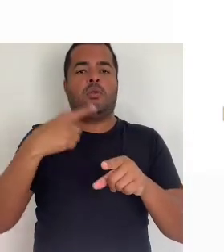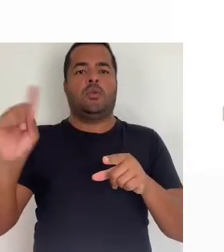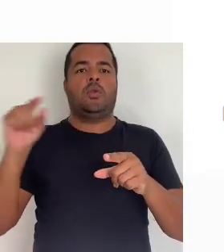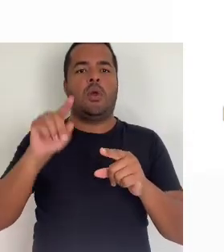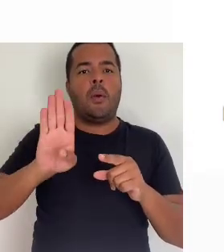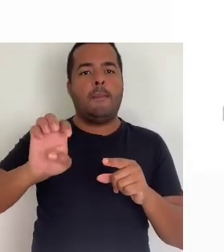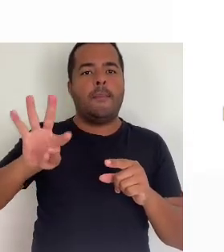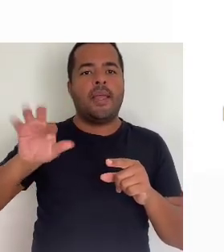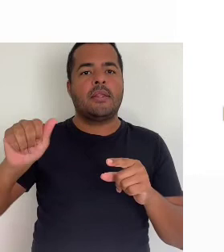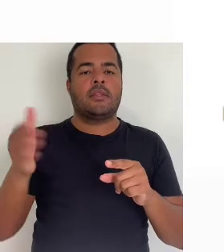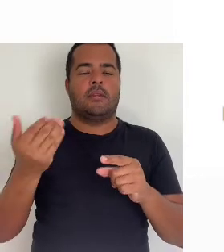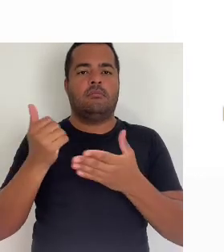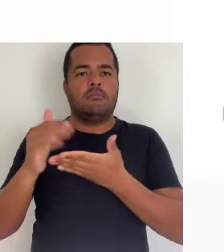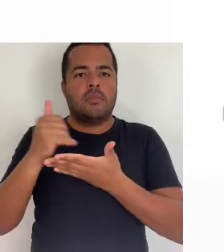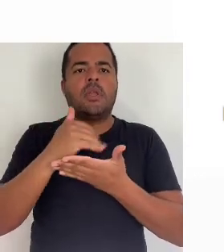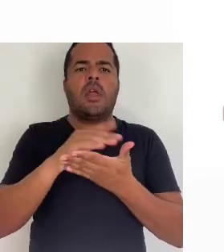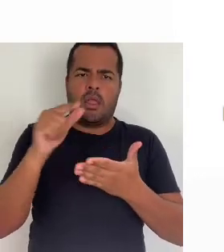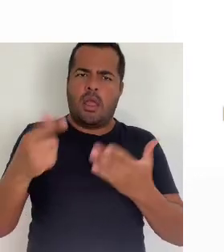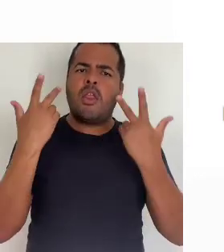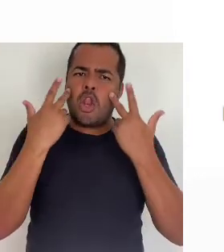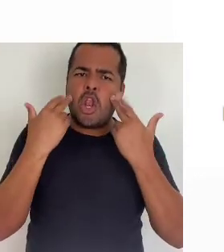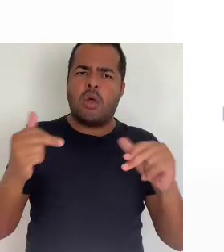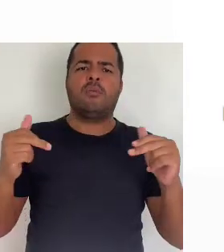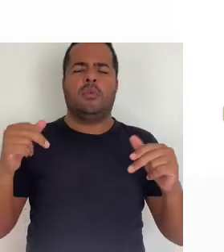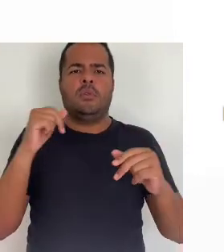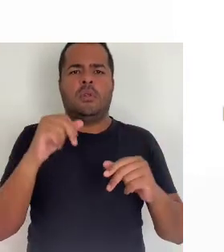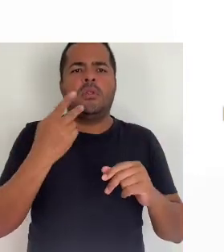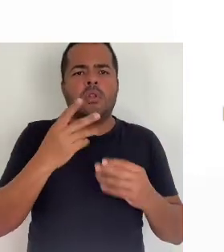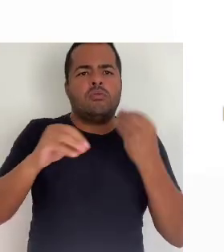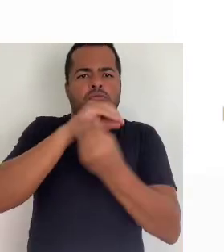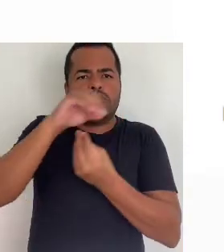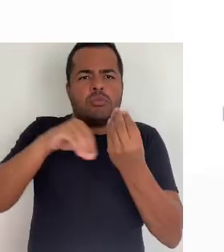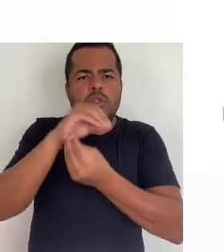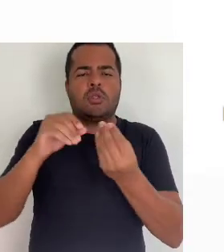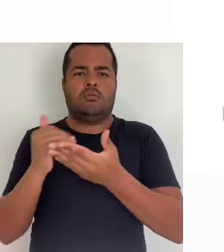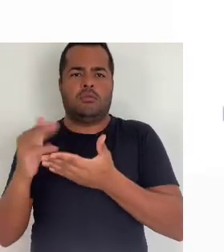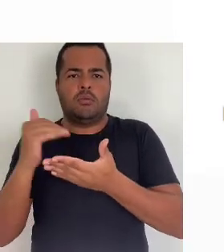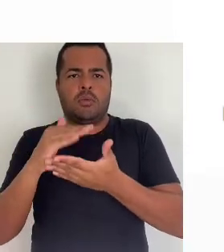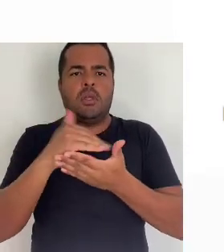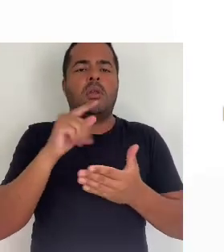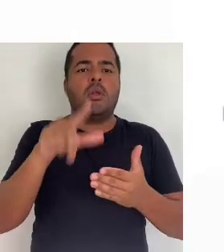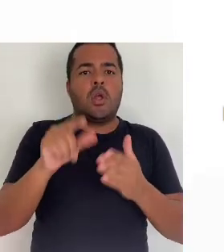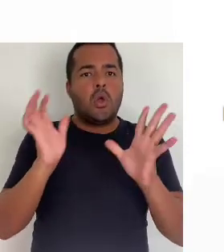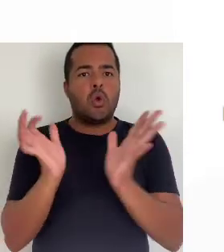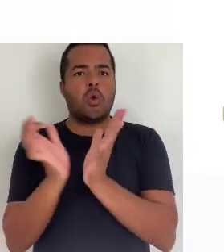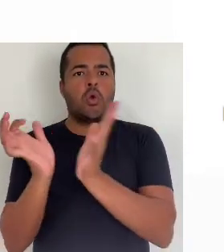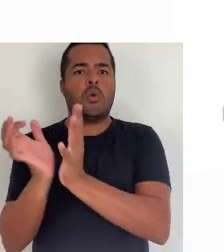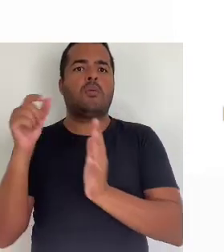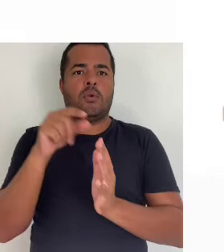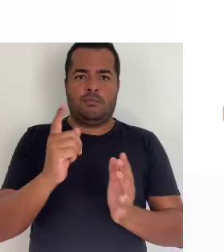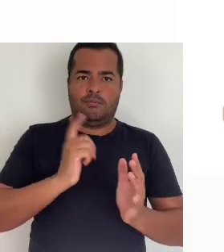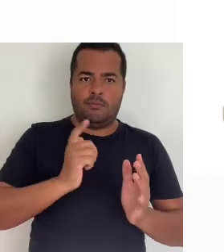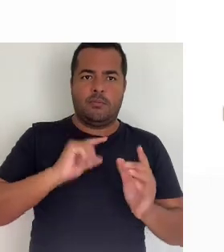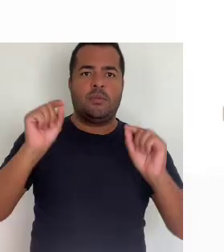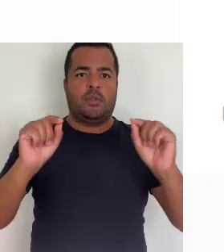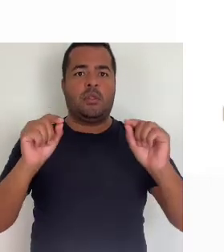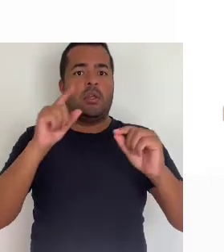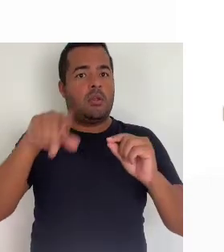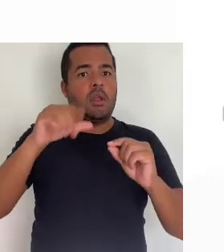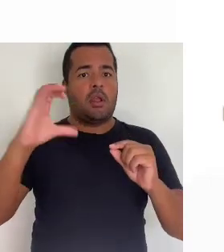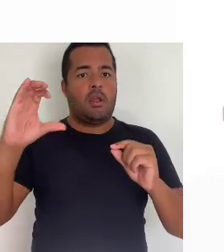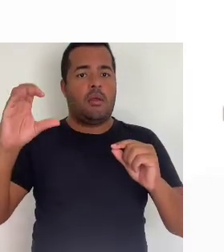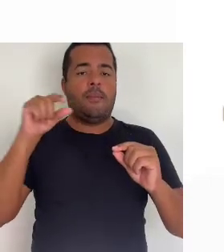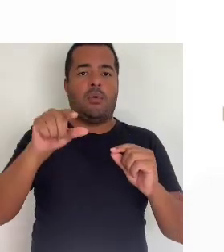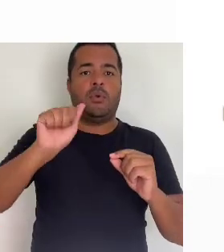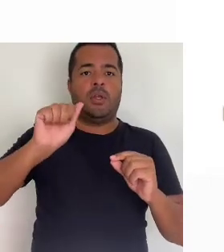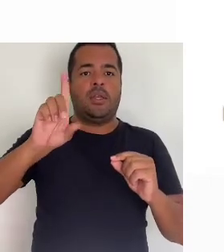ou também quando eu tiver aí uma beta-eliminação, que é o caso mais comum, né, nas reações de eliminação, que aí esses